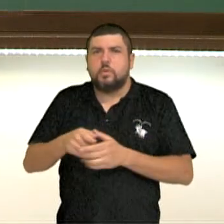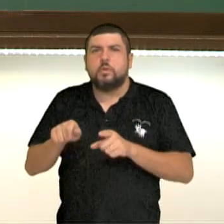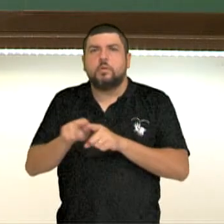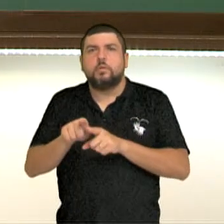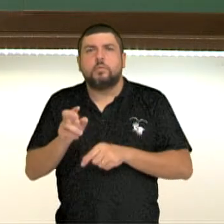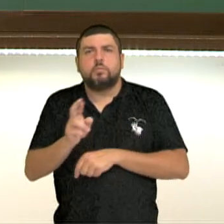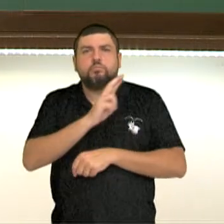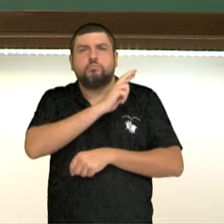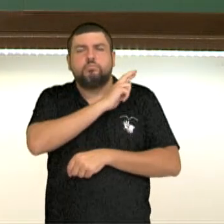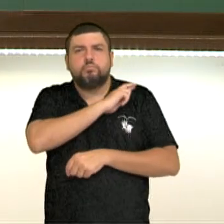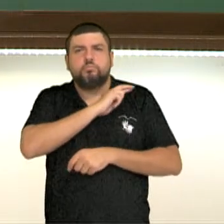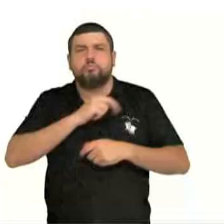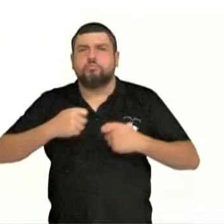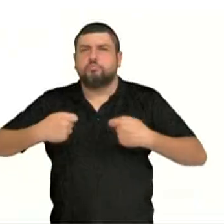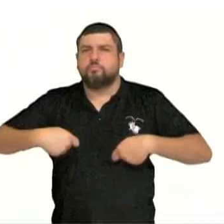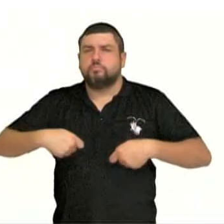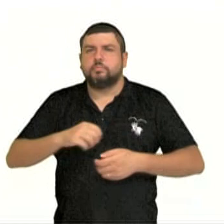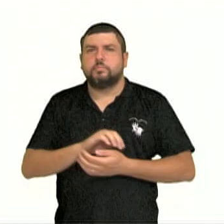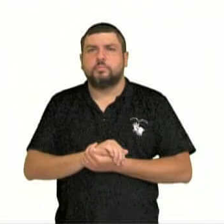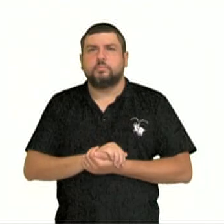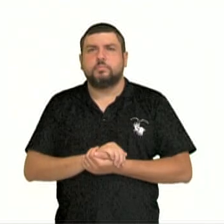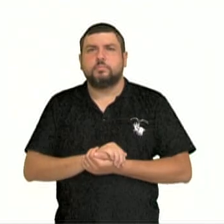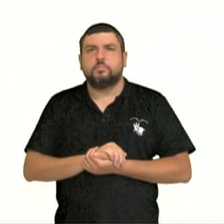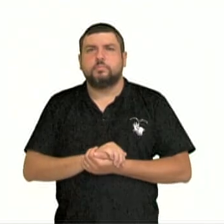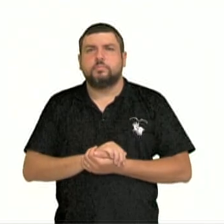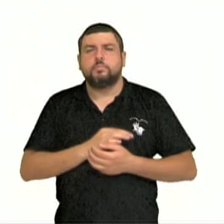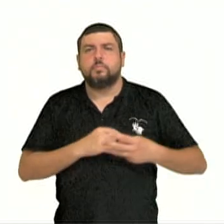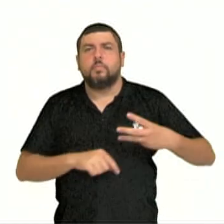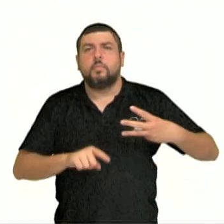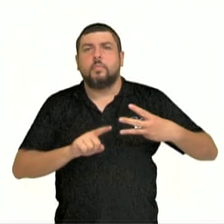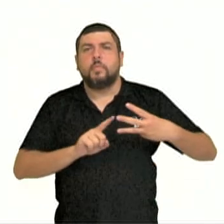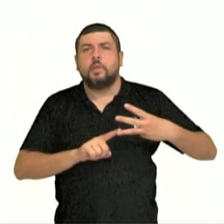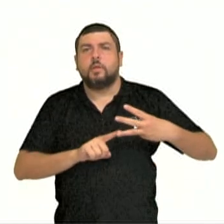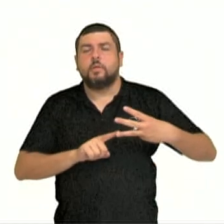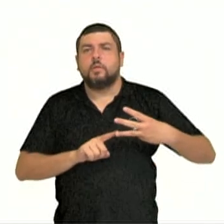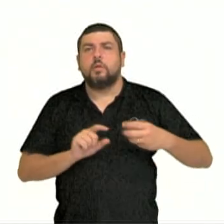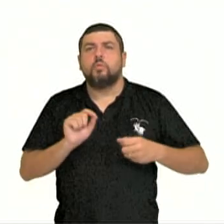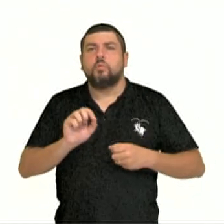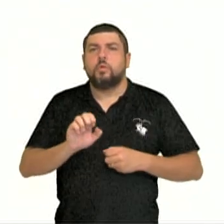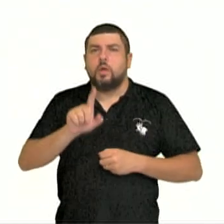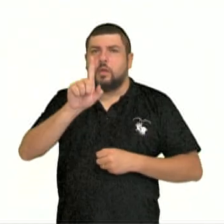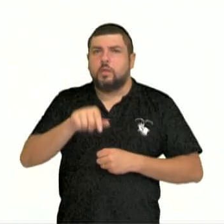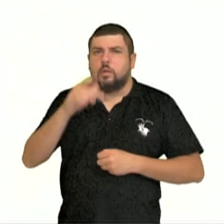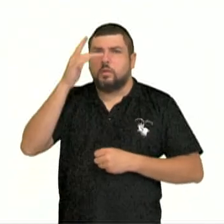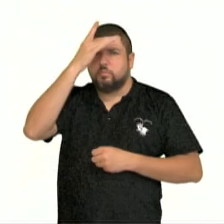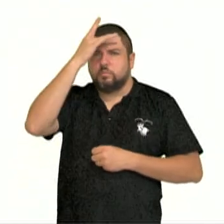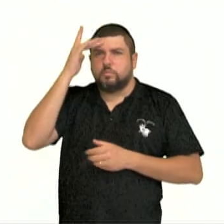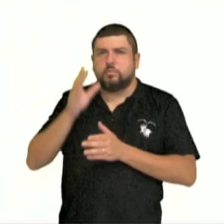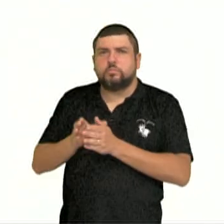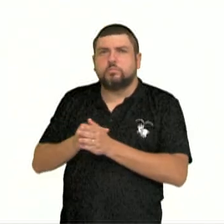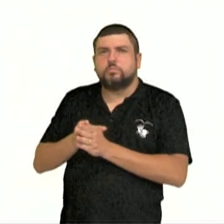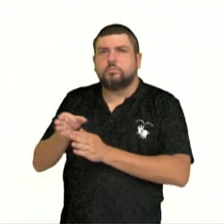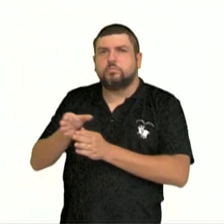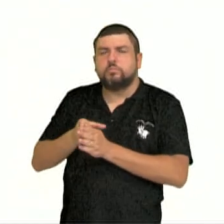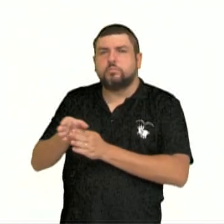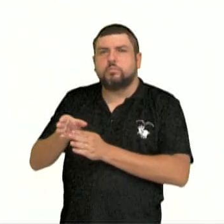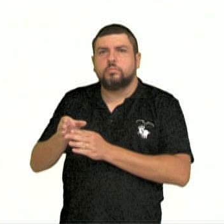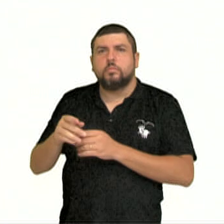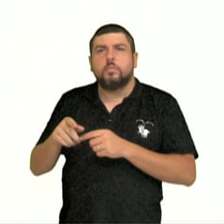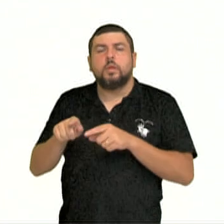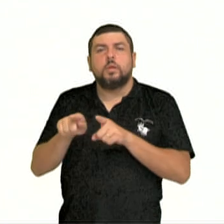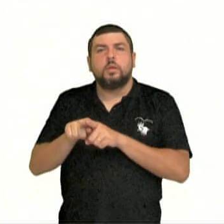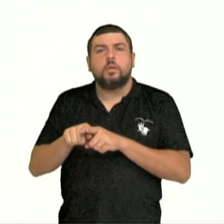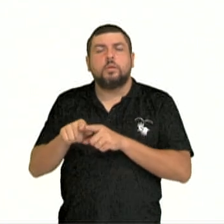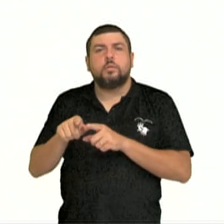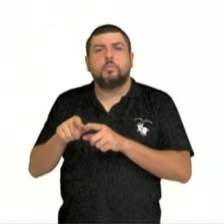necessidade. O should a gente vai usar quando eu quero dar um conselho para alguém, quando eu quero dar uma sugestão